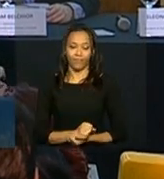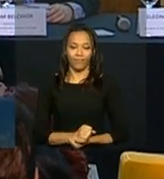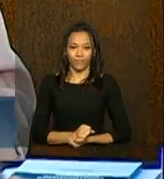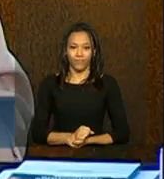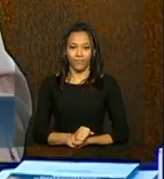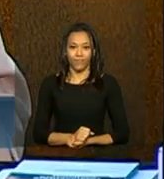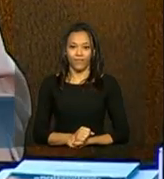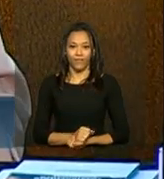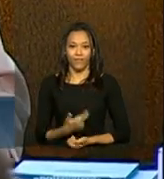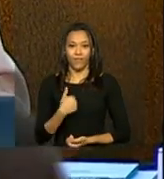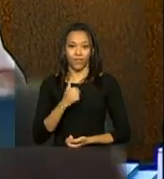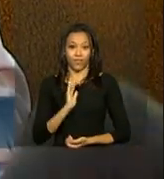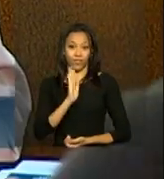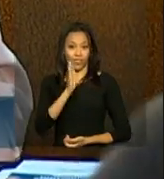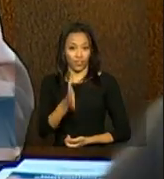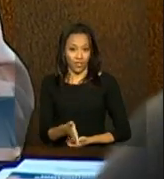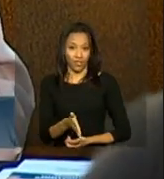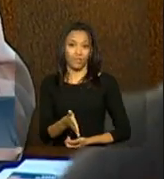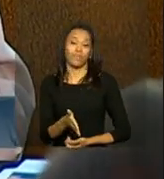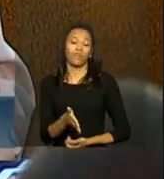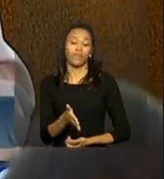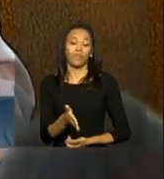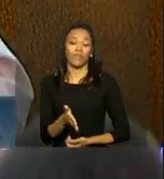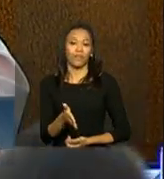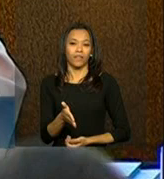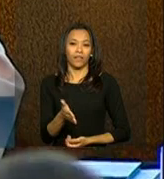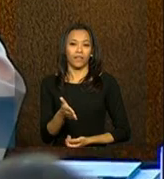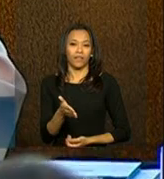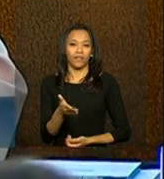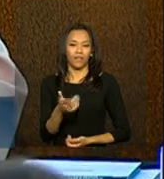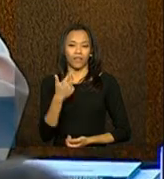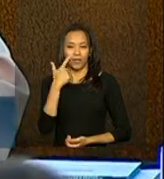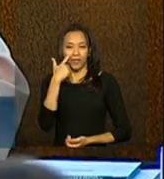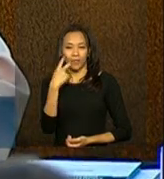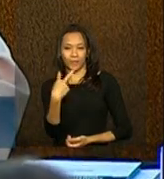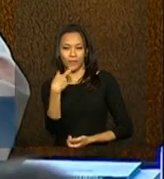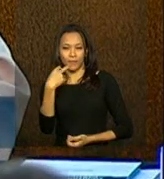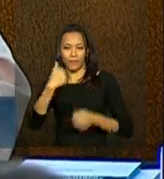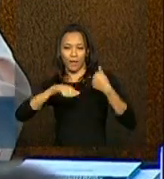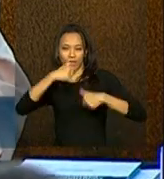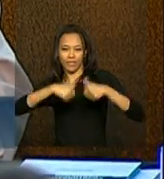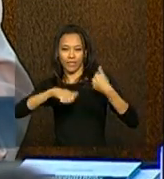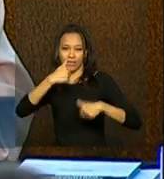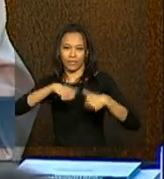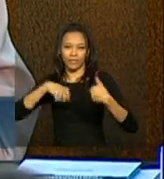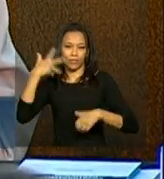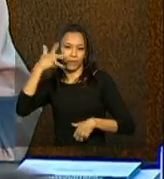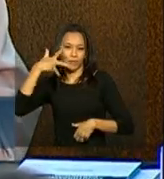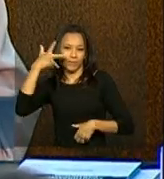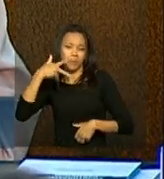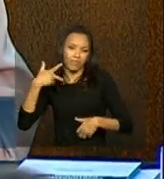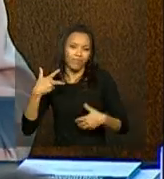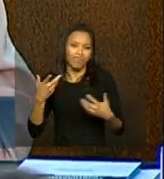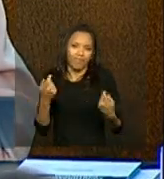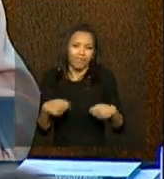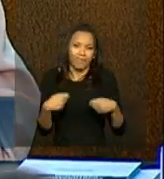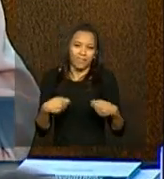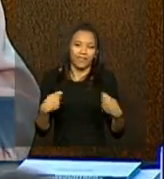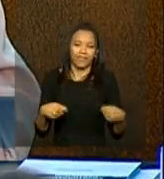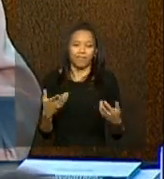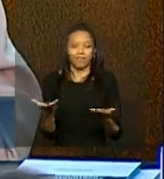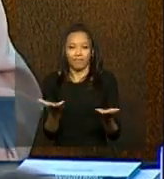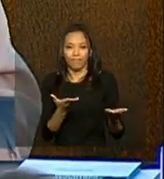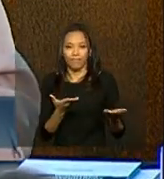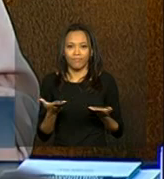eh já que ela foi precedida por longas análises necessárias, né? Sem dúvida alguma.